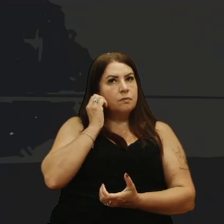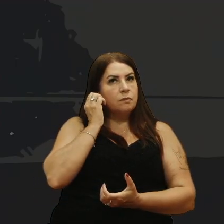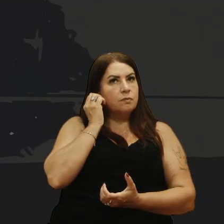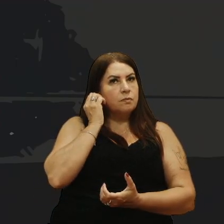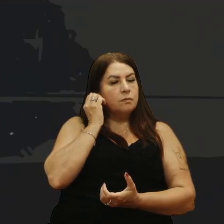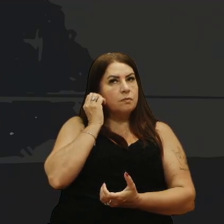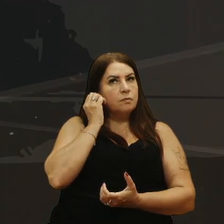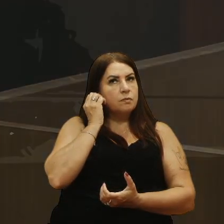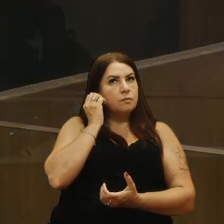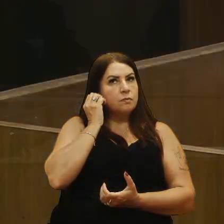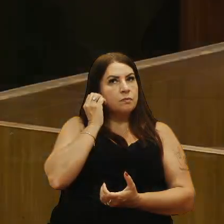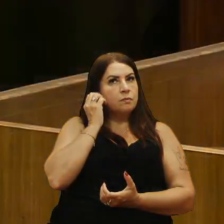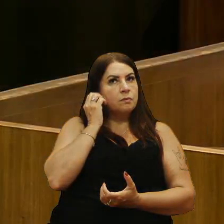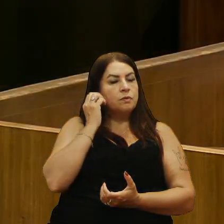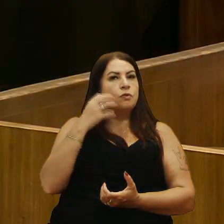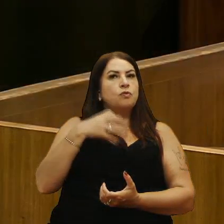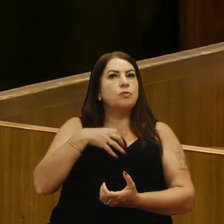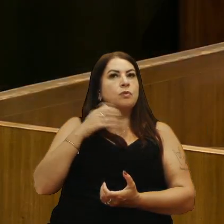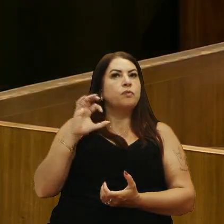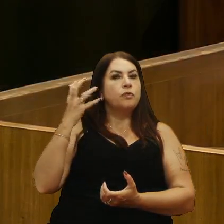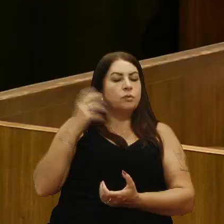de que forma foi resolvido?